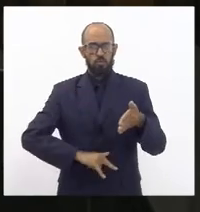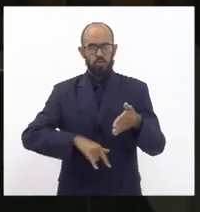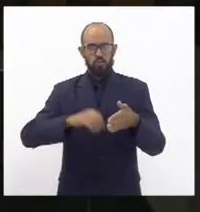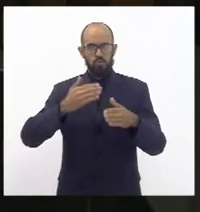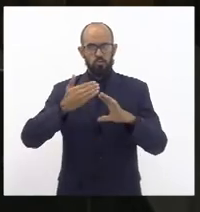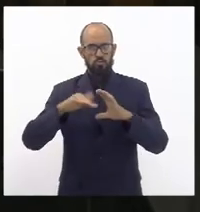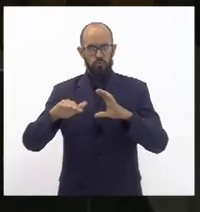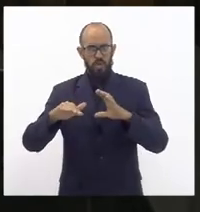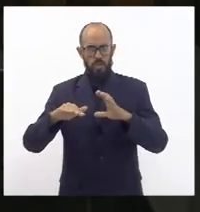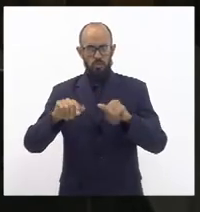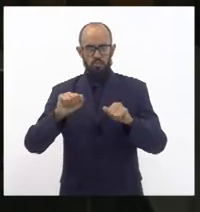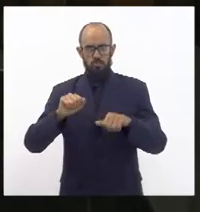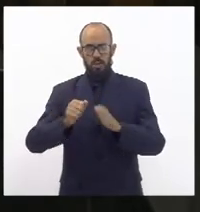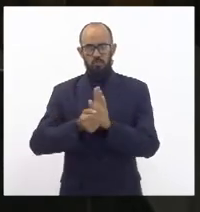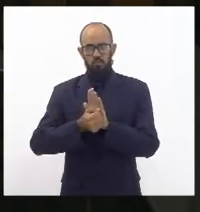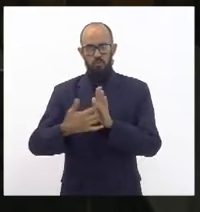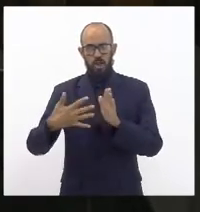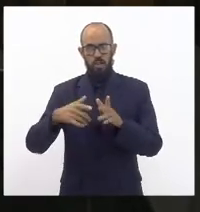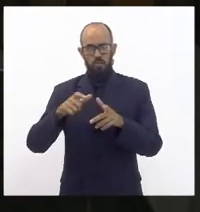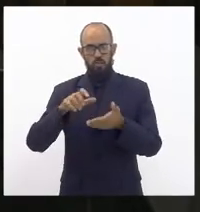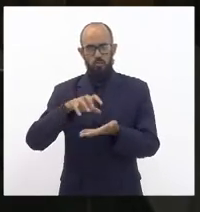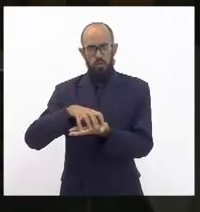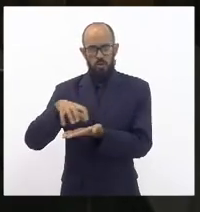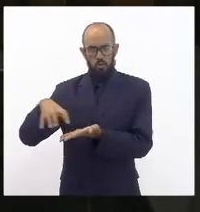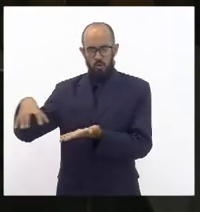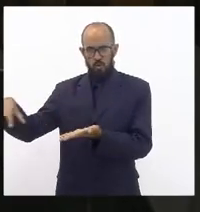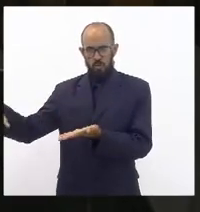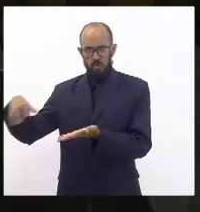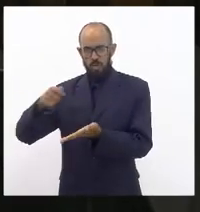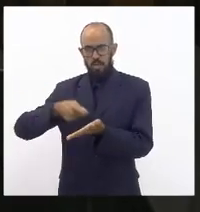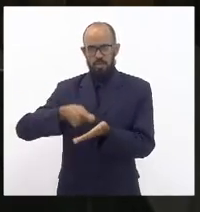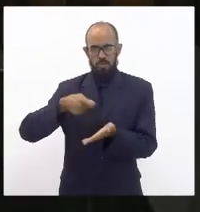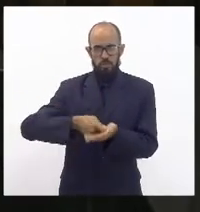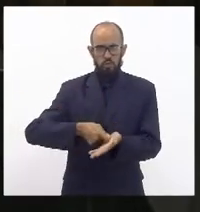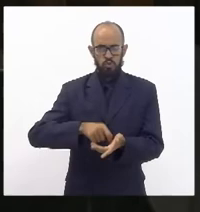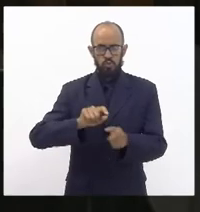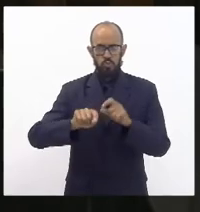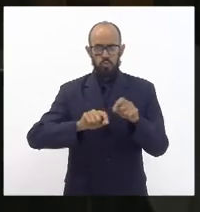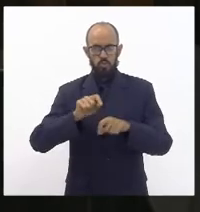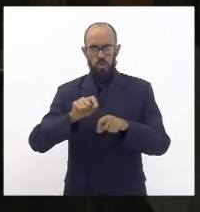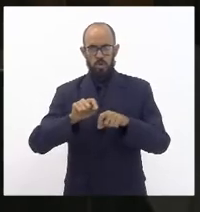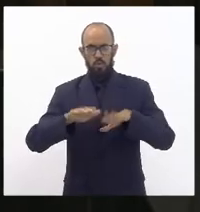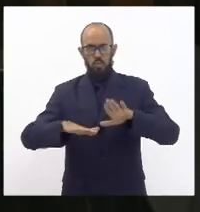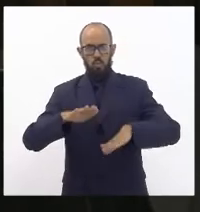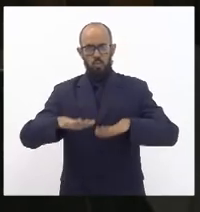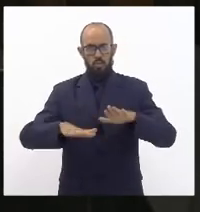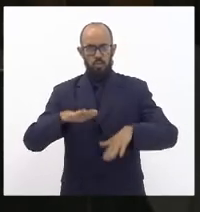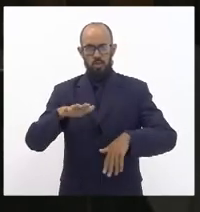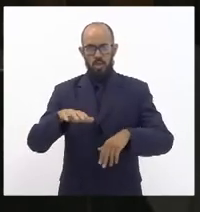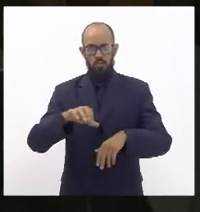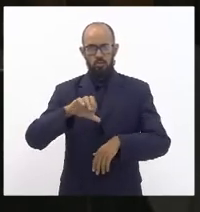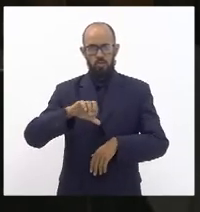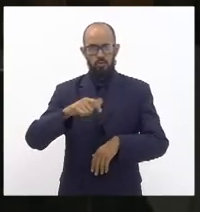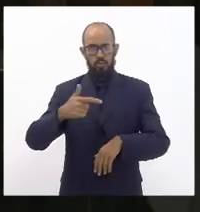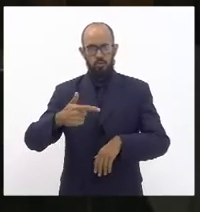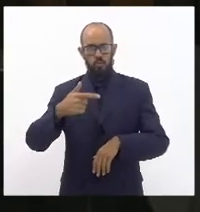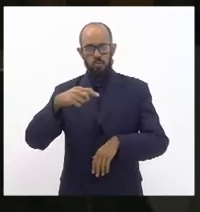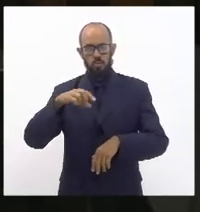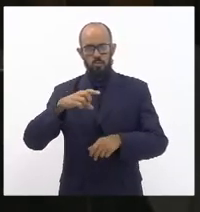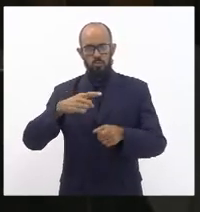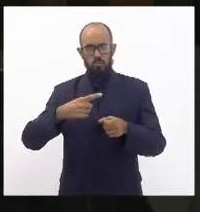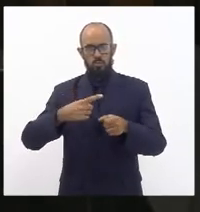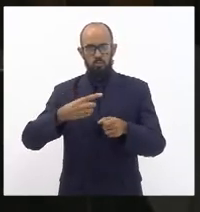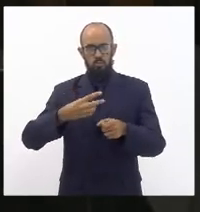despedidos para diversos órgãos cobrando exatamente o cuidado nos 92 municípios do nosso Estado